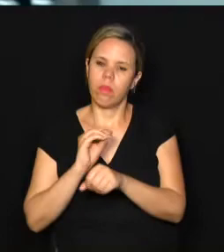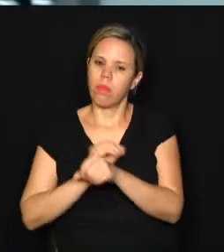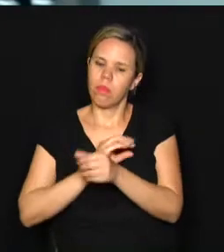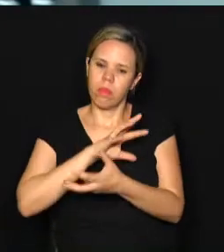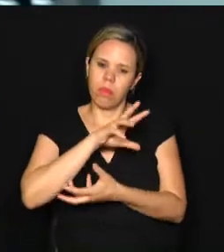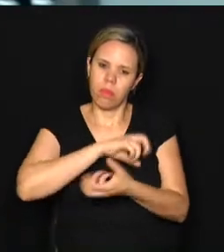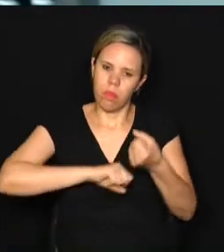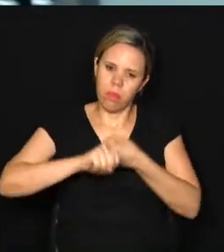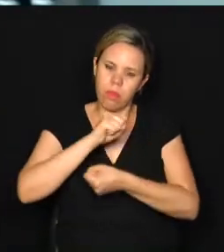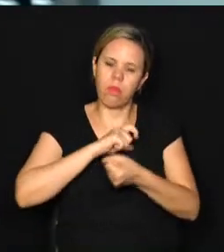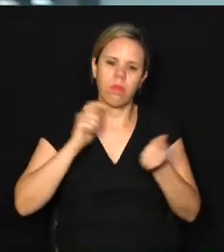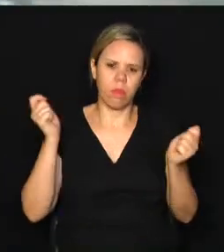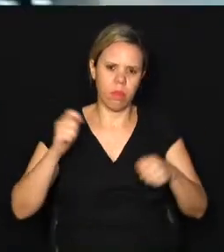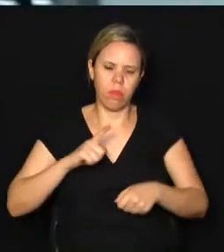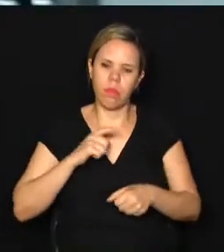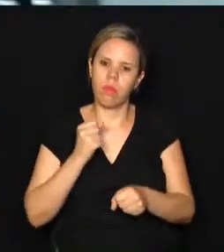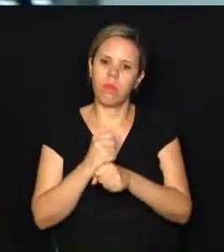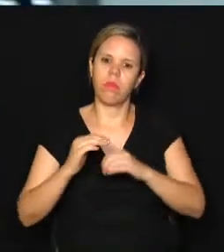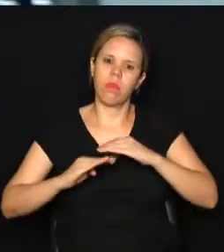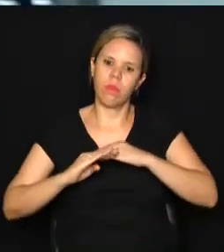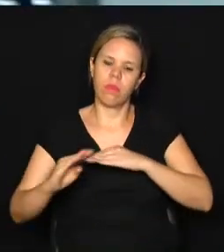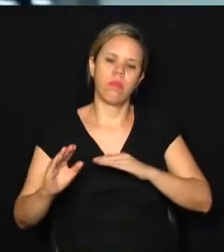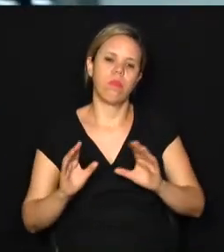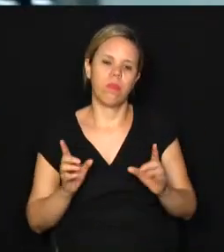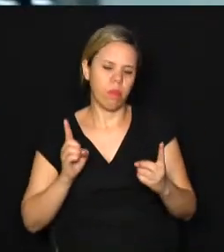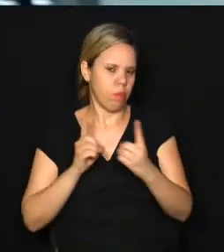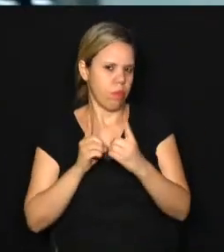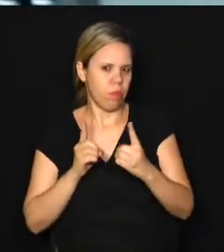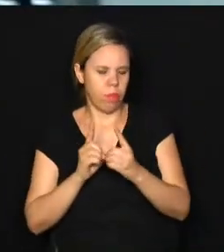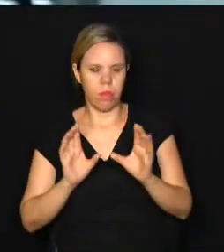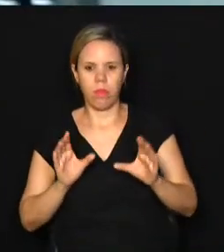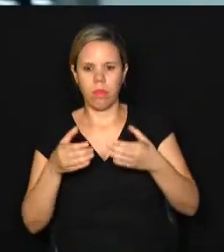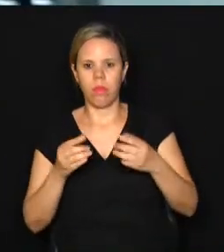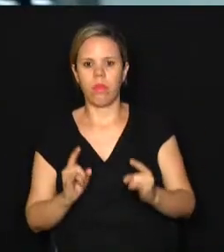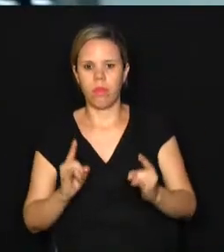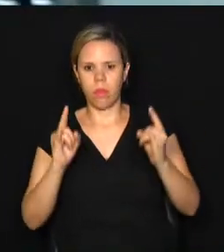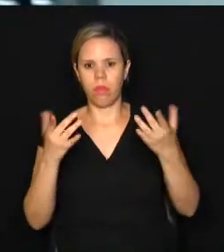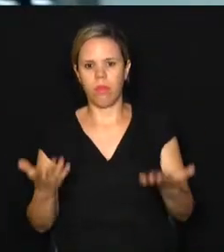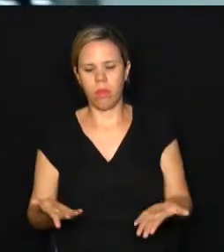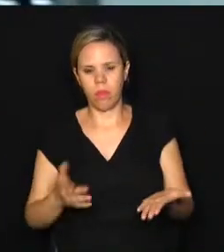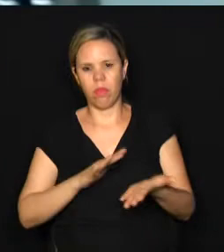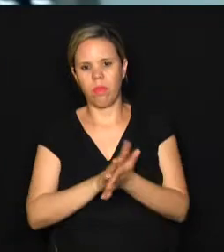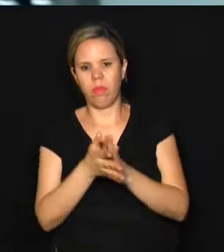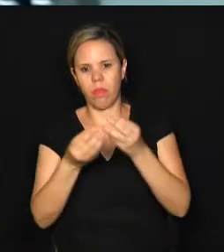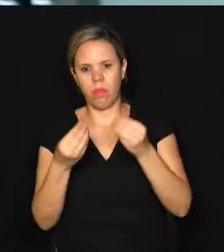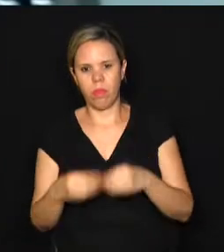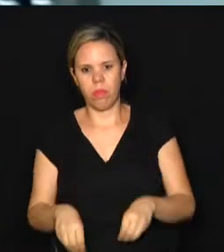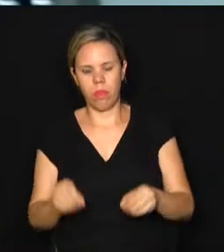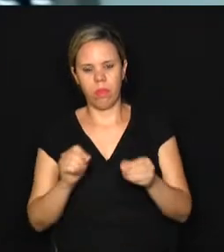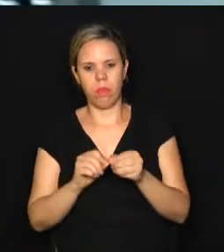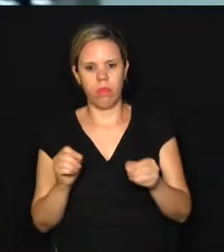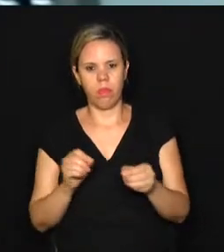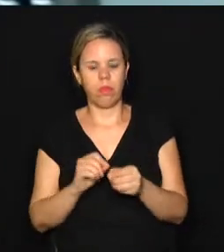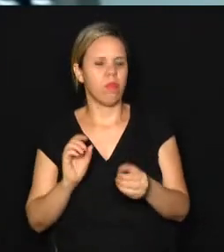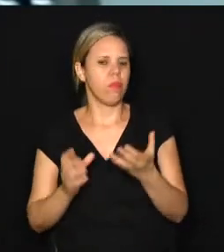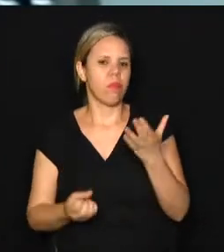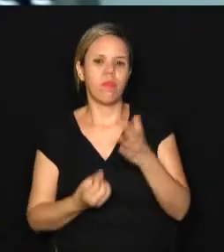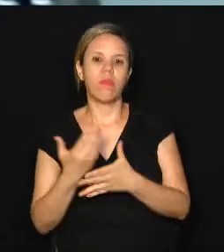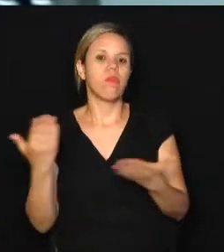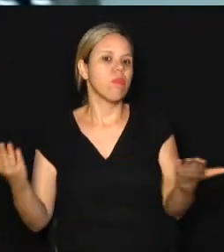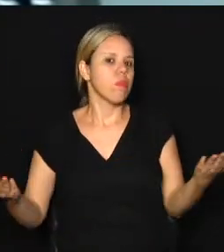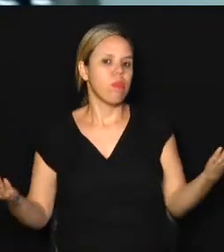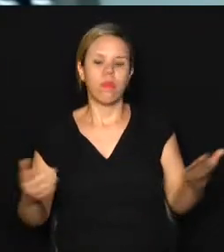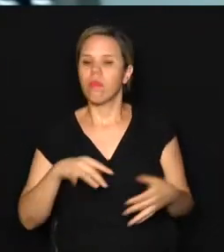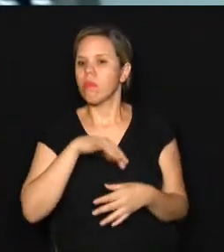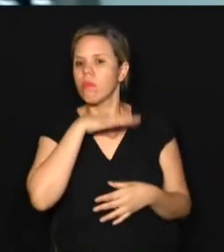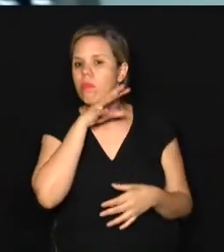ter asfaltado para atender os condomínios, mas fazer esse estrago que eles fizeram. O que acontece hoje? Os animais